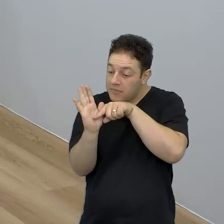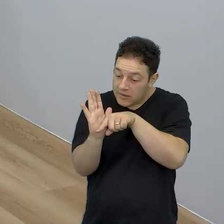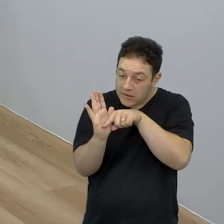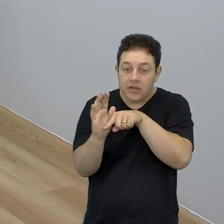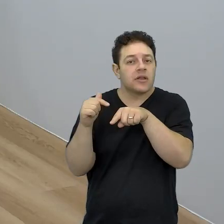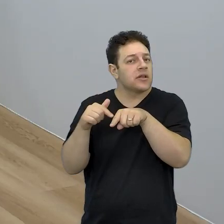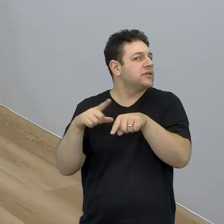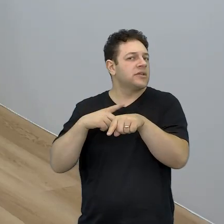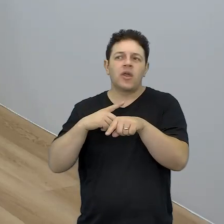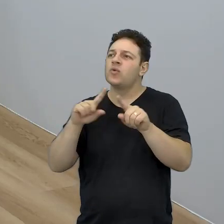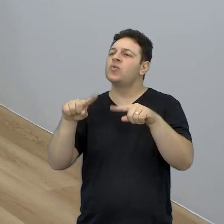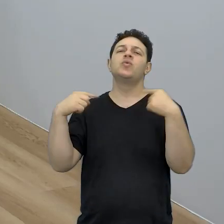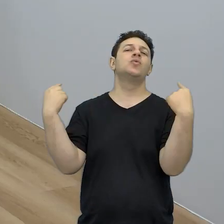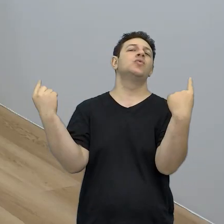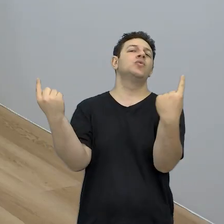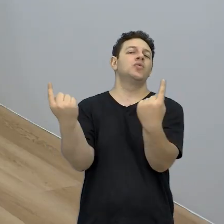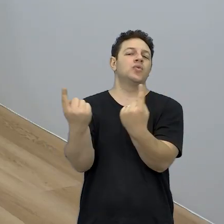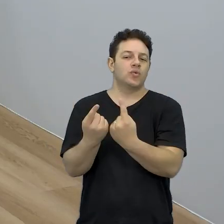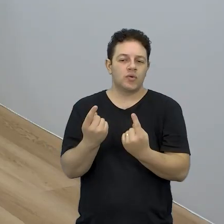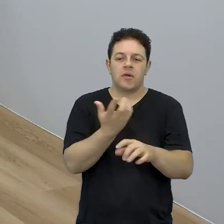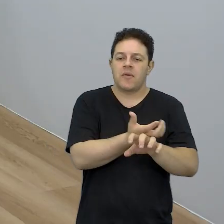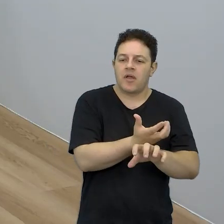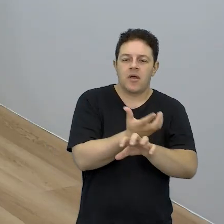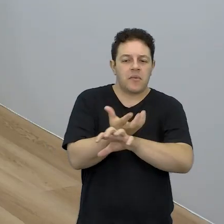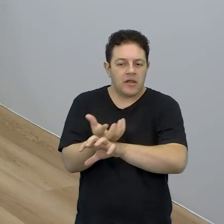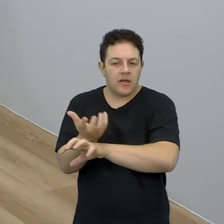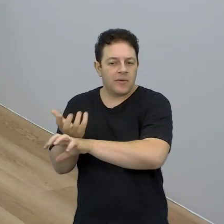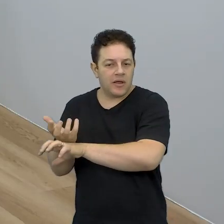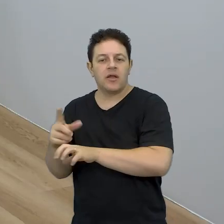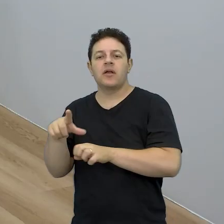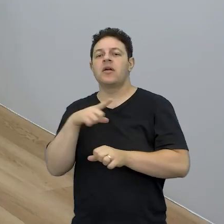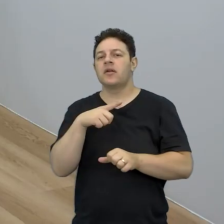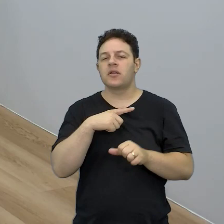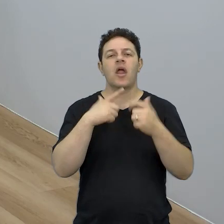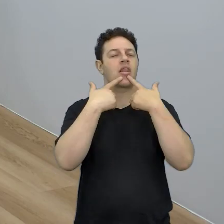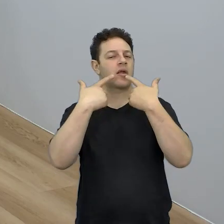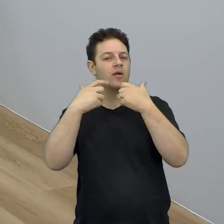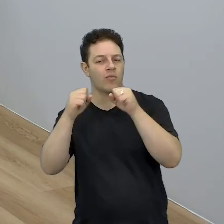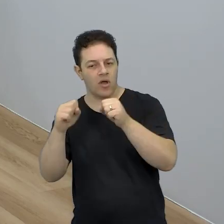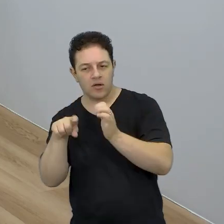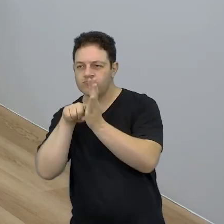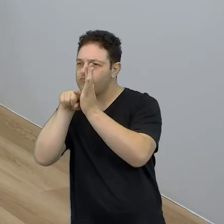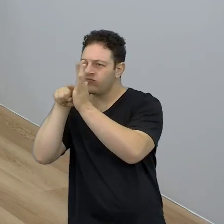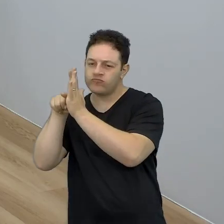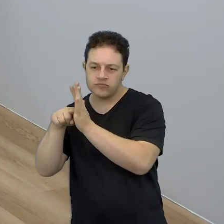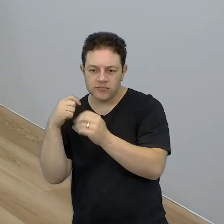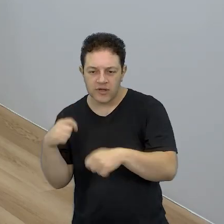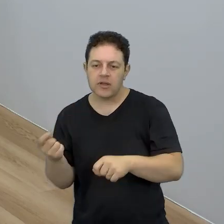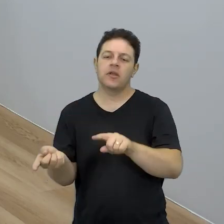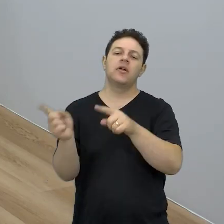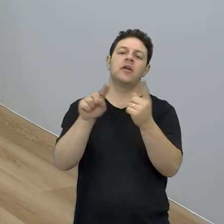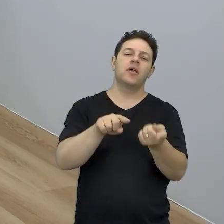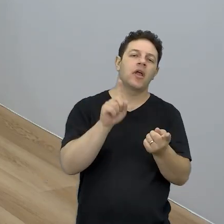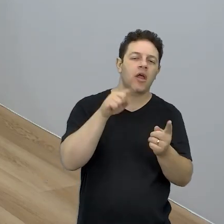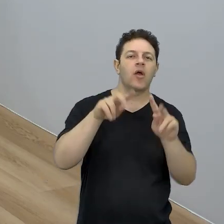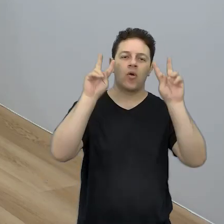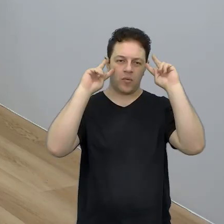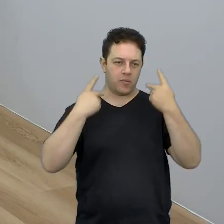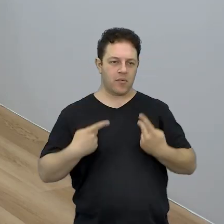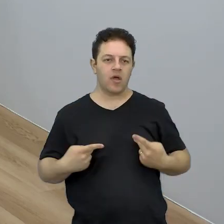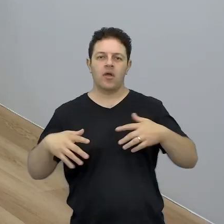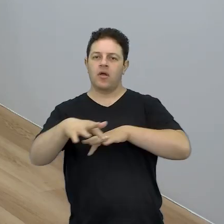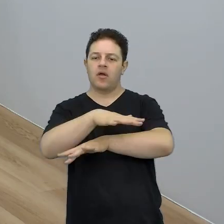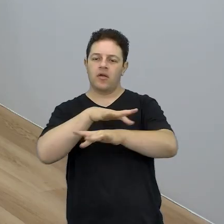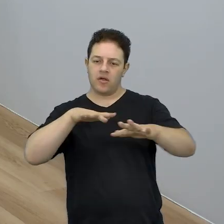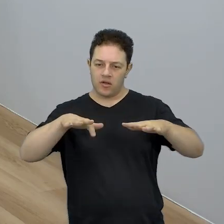está presente em todas as áreas, está presente aí na área das linguagens, está presente aí na área das humanidades,